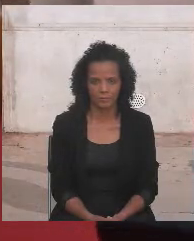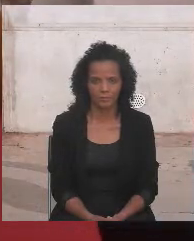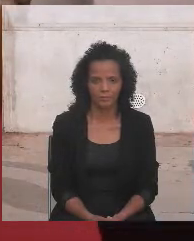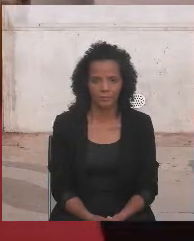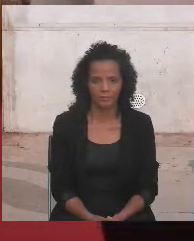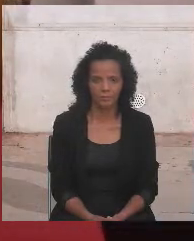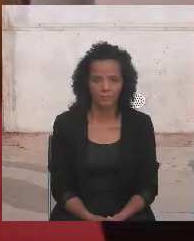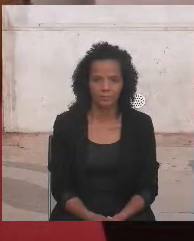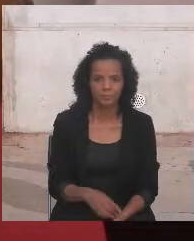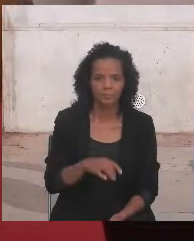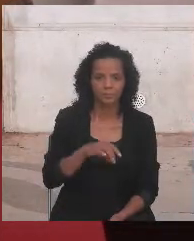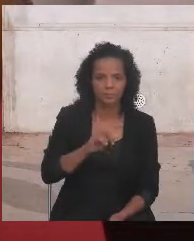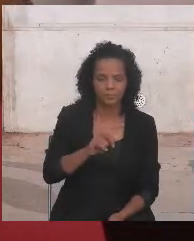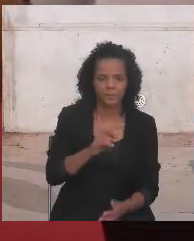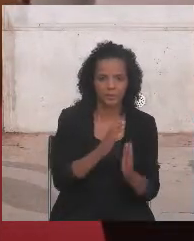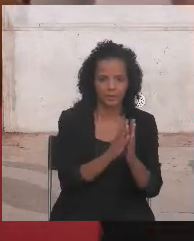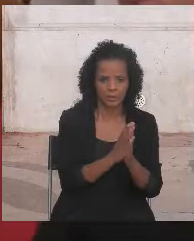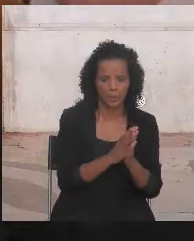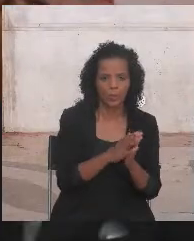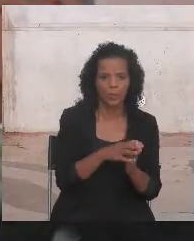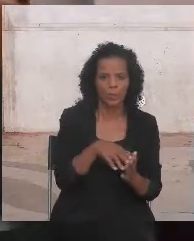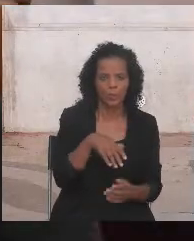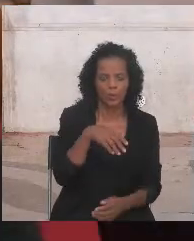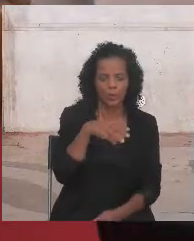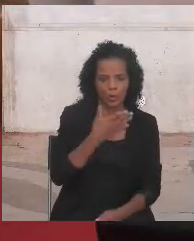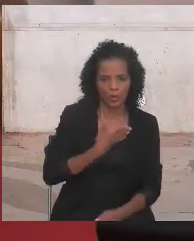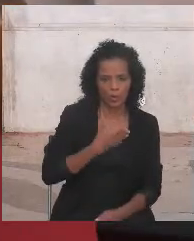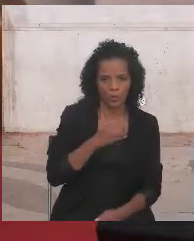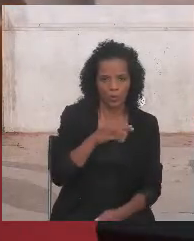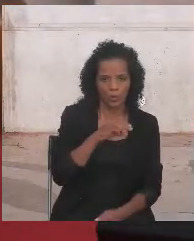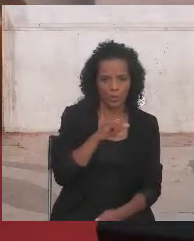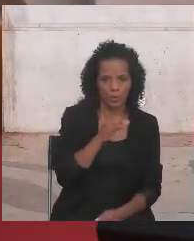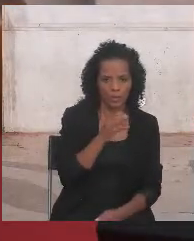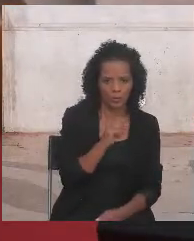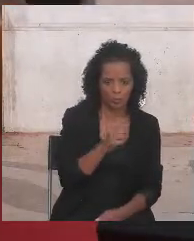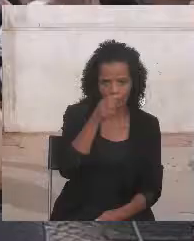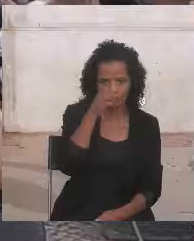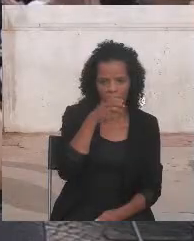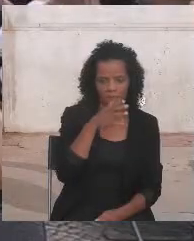São Domingos de Benfica, José do Carmo Ataíde da Câmara.